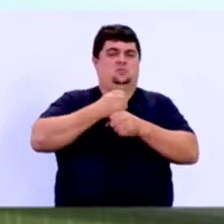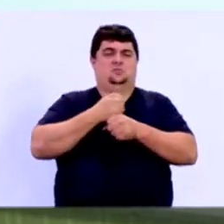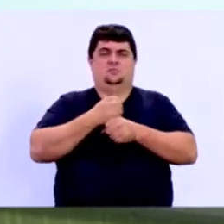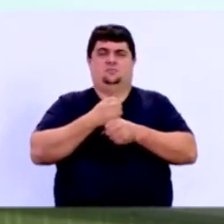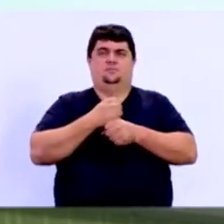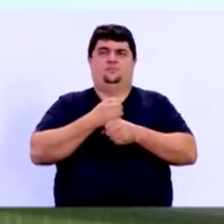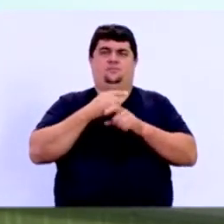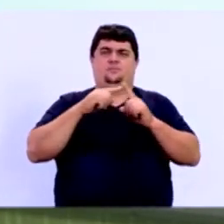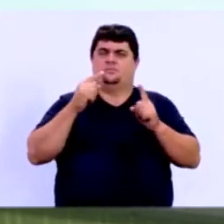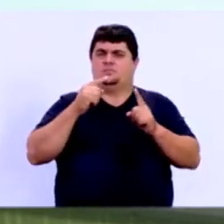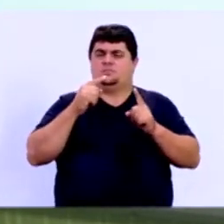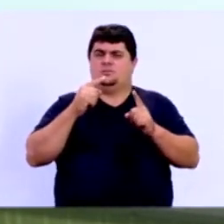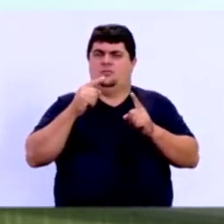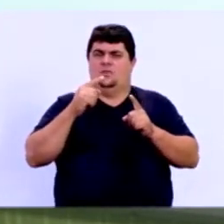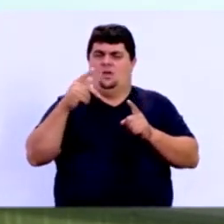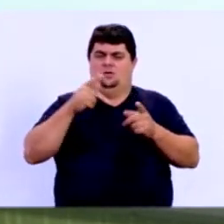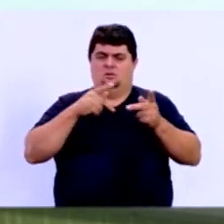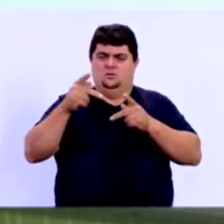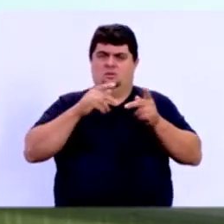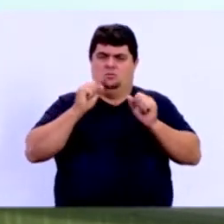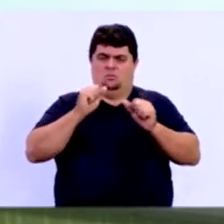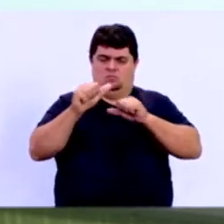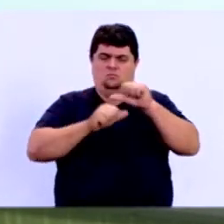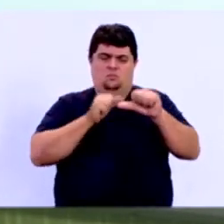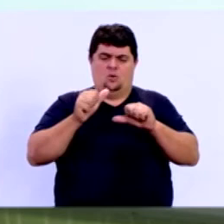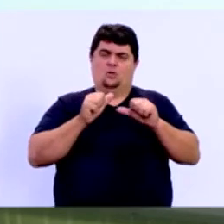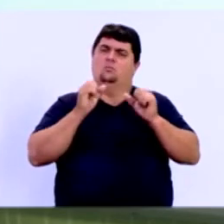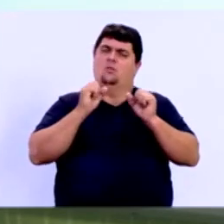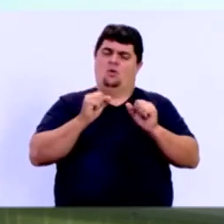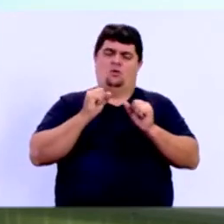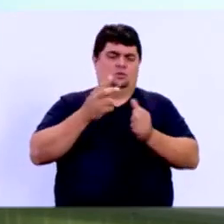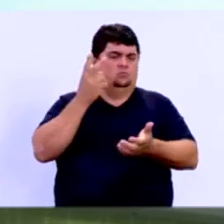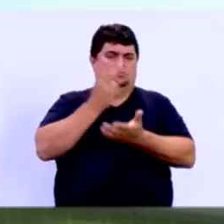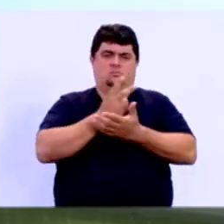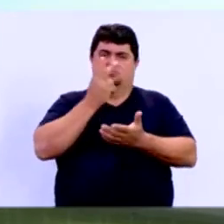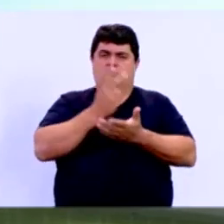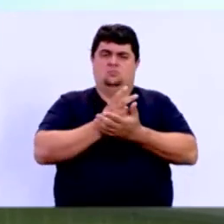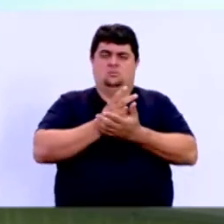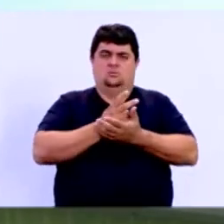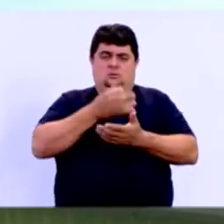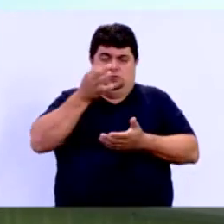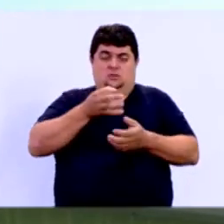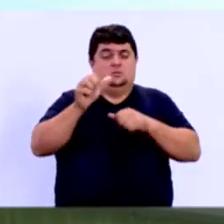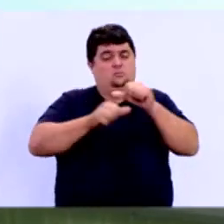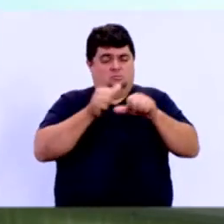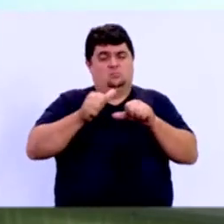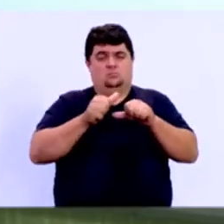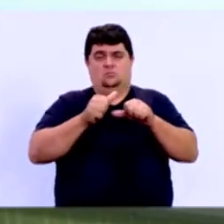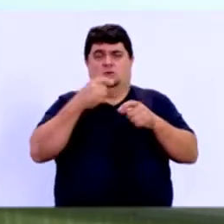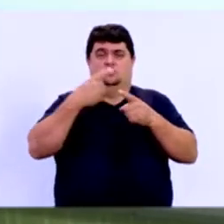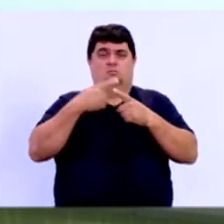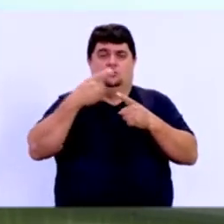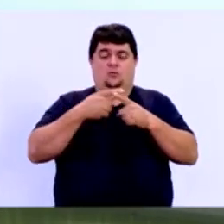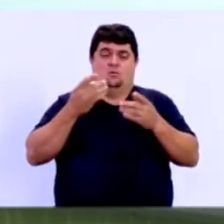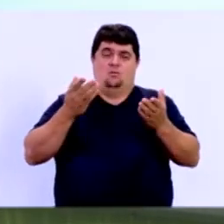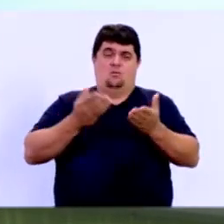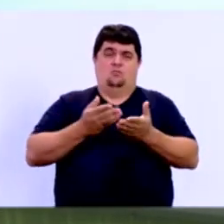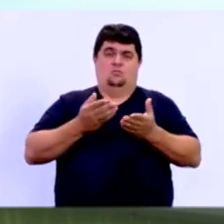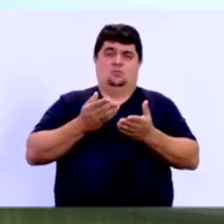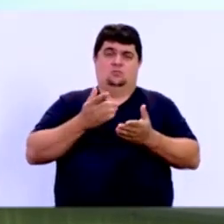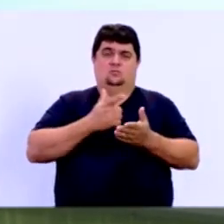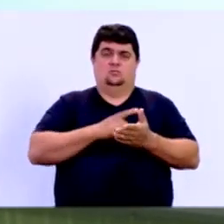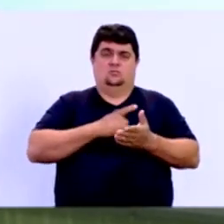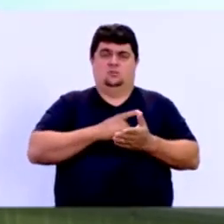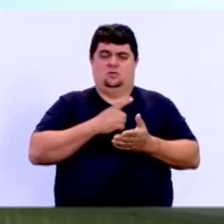professor, esse planejamento, ele pode ser modificado, professor? Pode. O ideal é que ele seja modificado, porque hoje nós temos